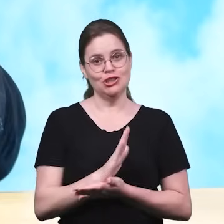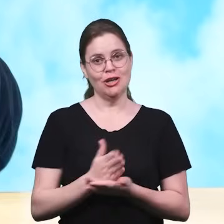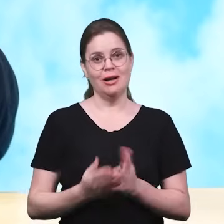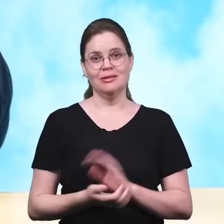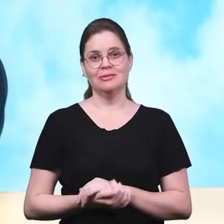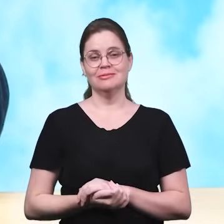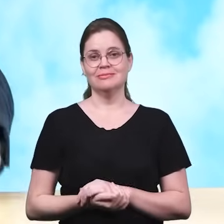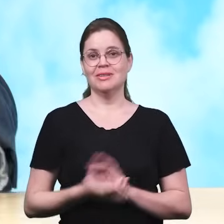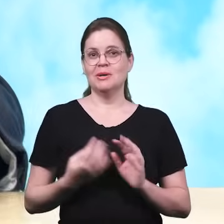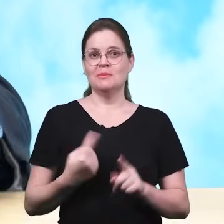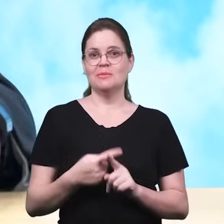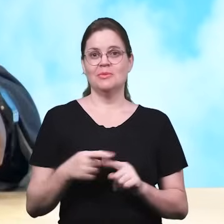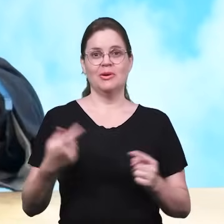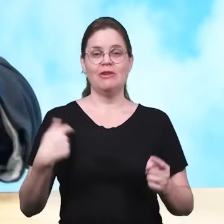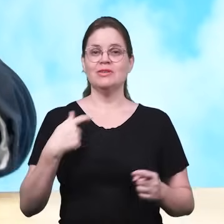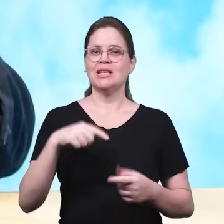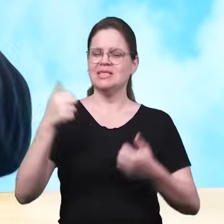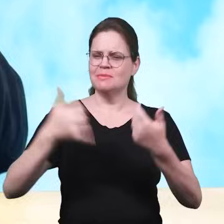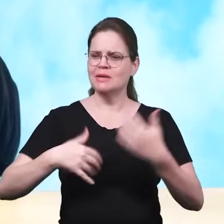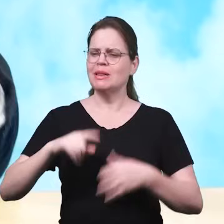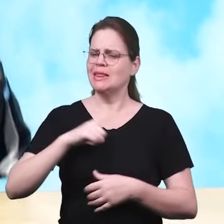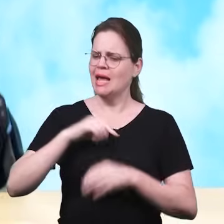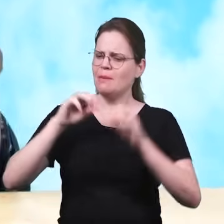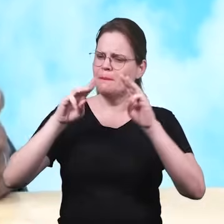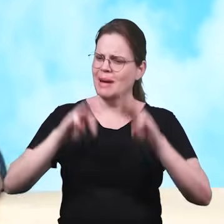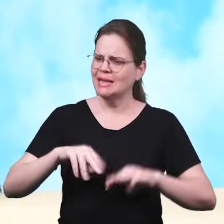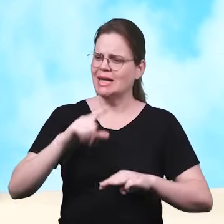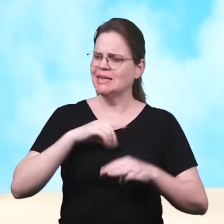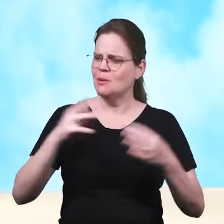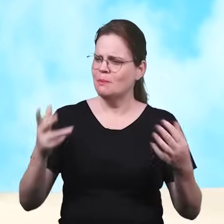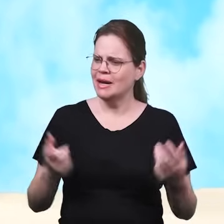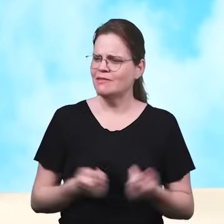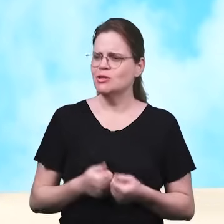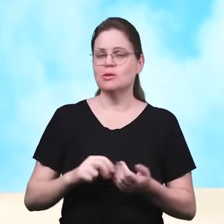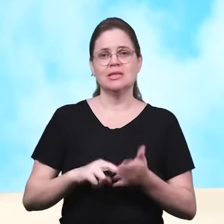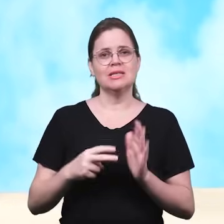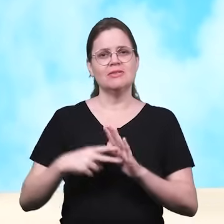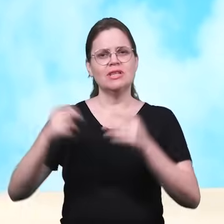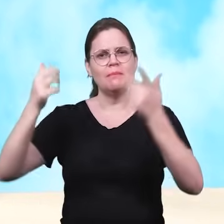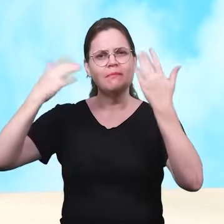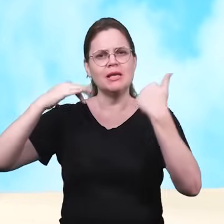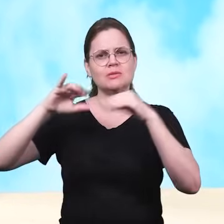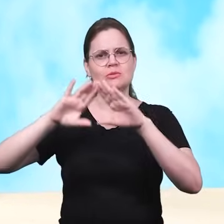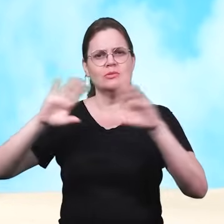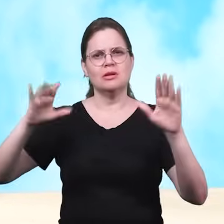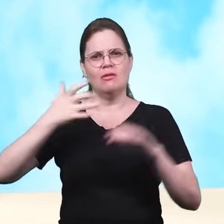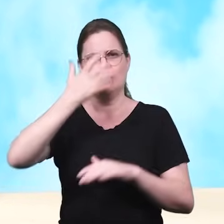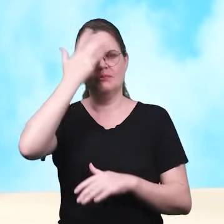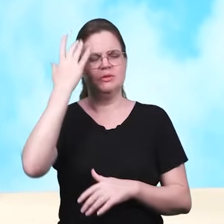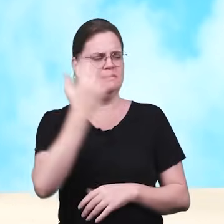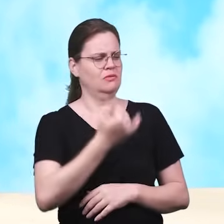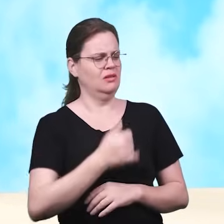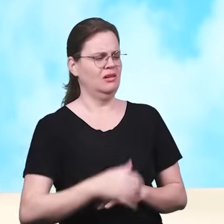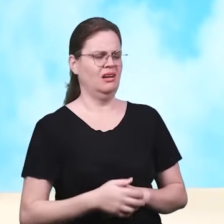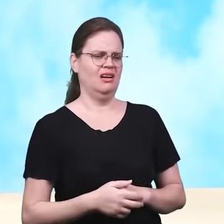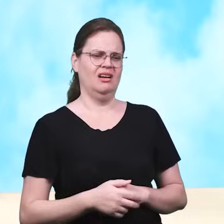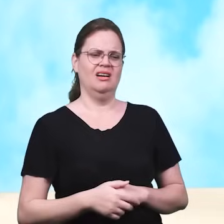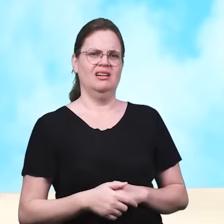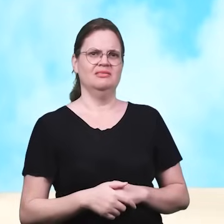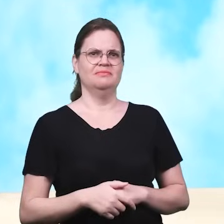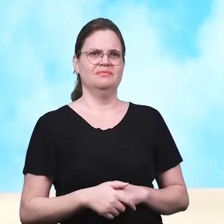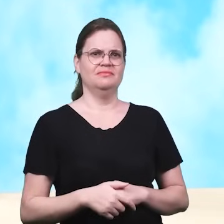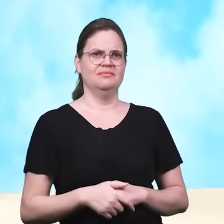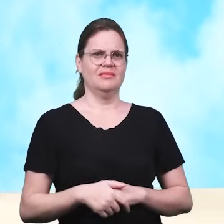para ele que existe um maná, que tem uma coisa maravilhosa, e ele olha para você e fala, então você comeu